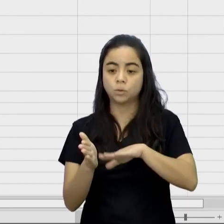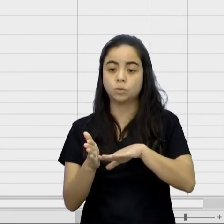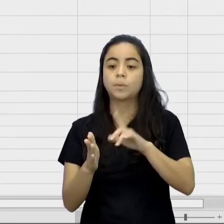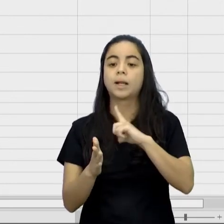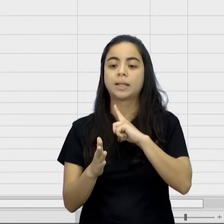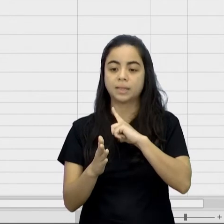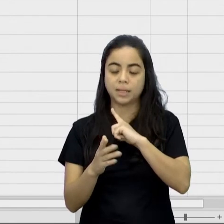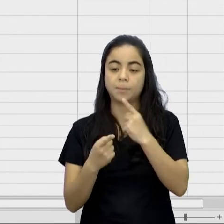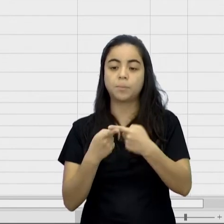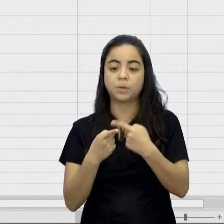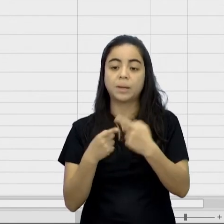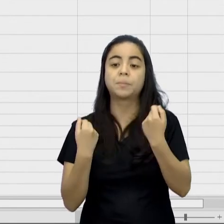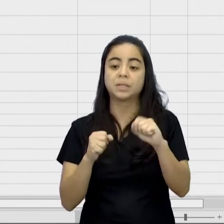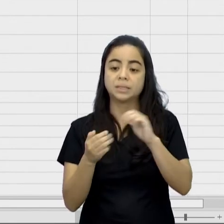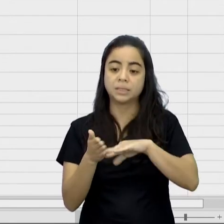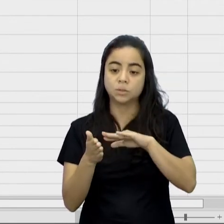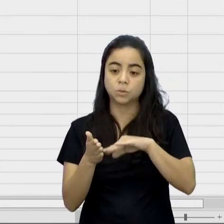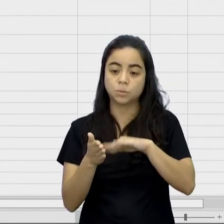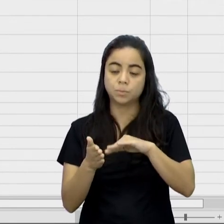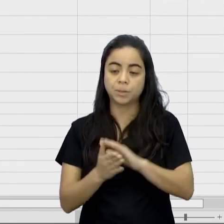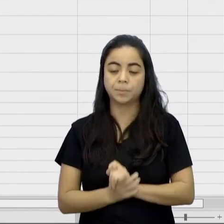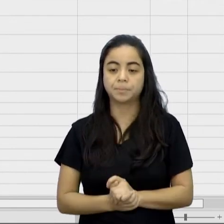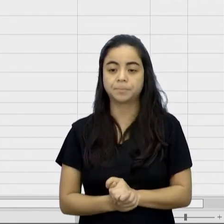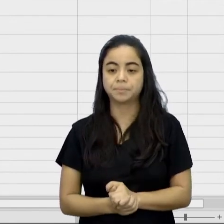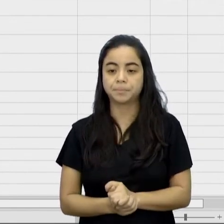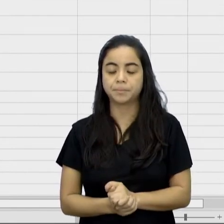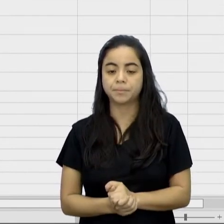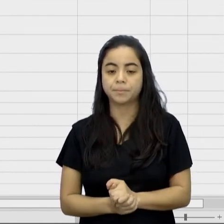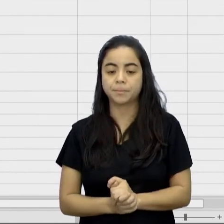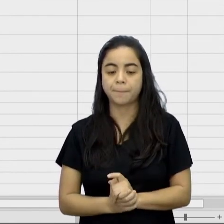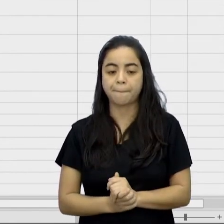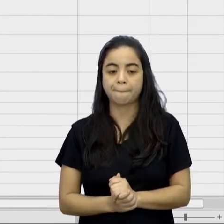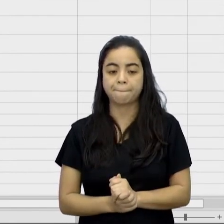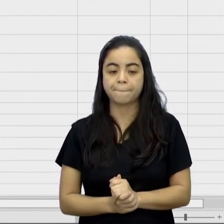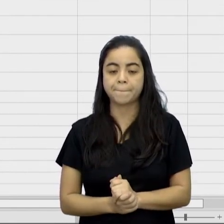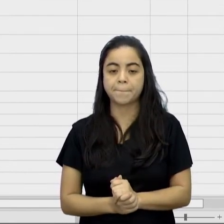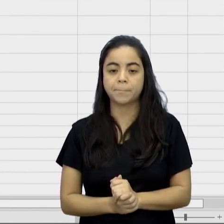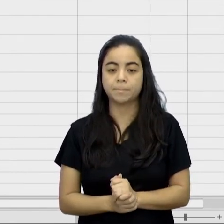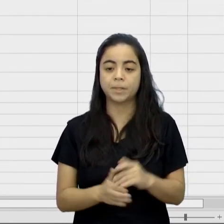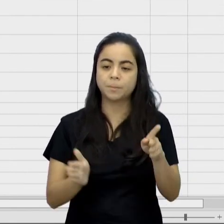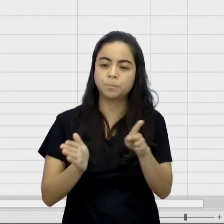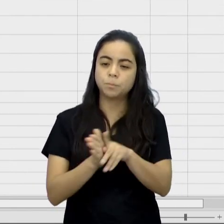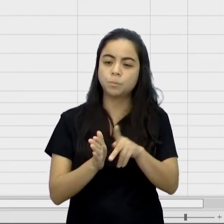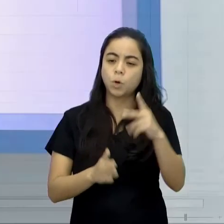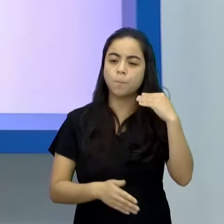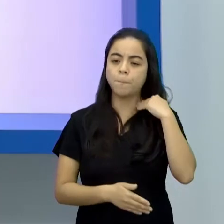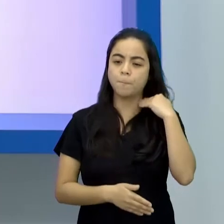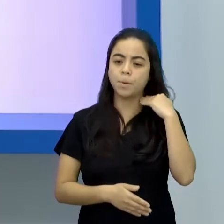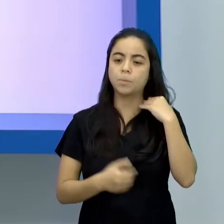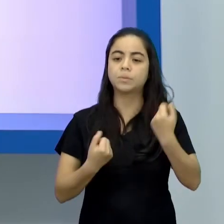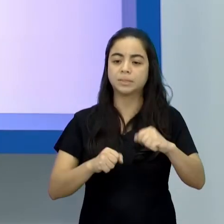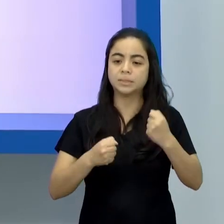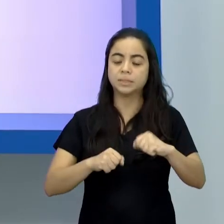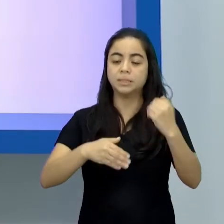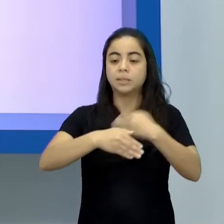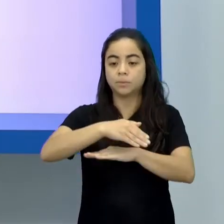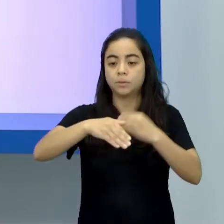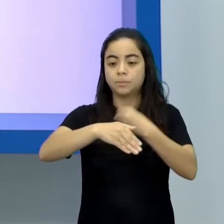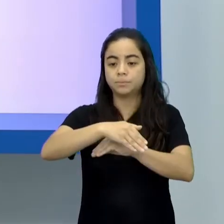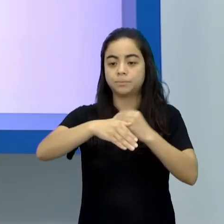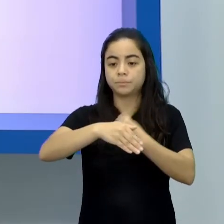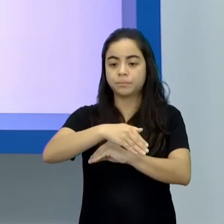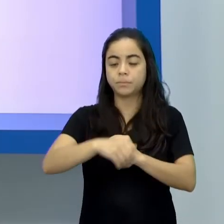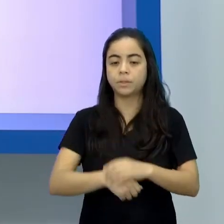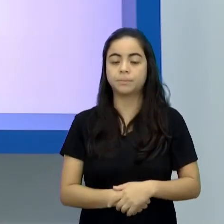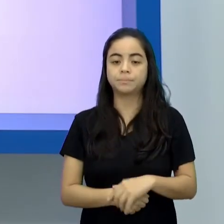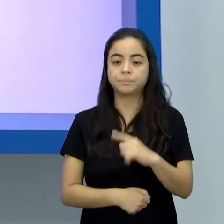gente? E é para sobrar para ter aí essa reserva aí no próprio banco, que não tá nem no nosso transparente, no nosso fantasma, é